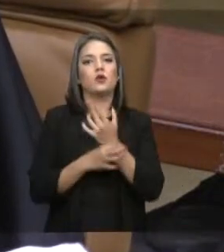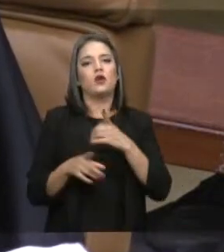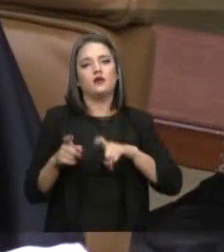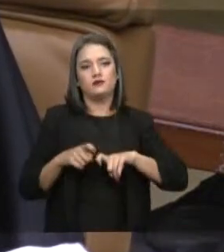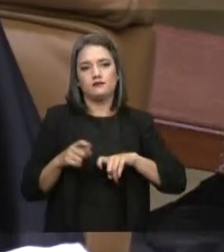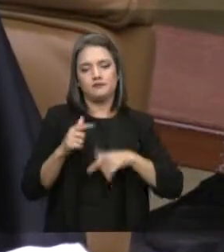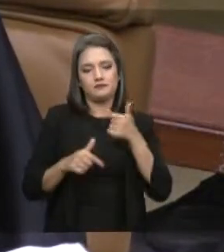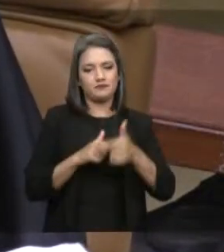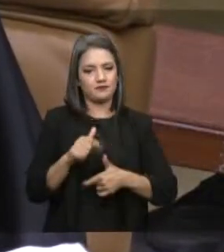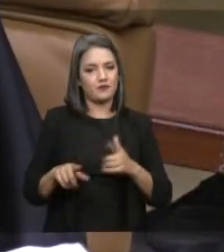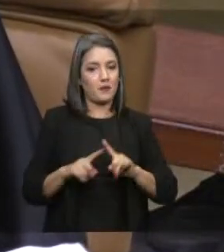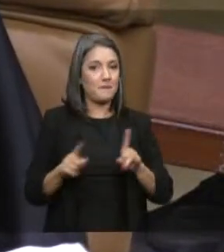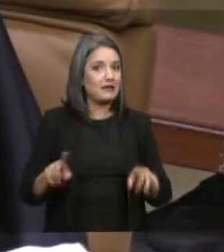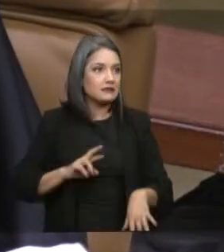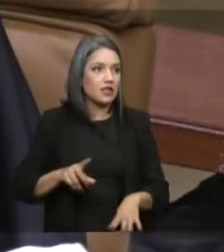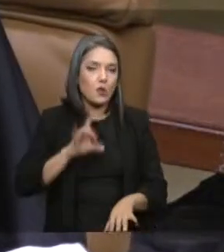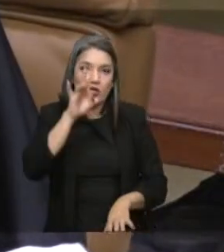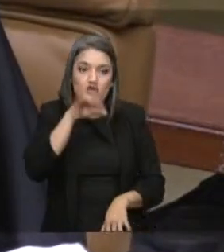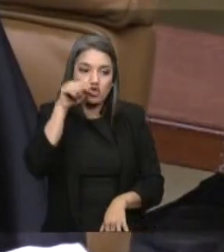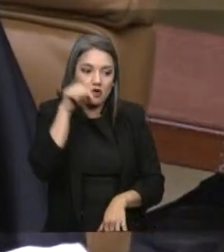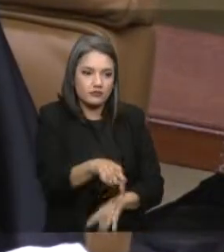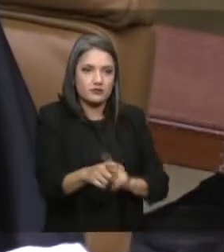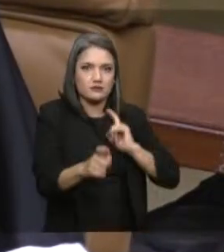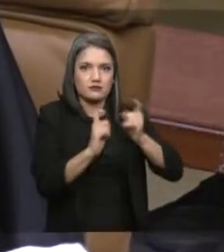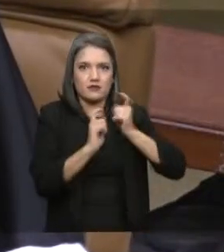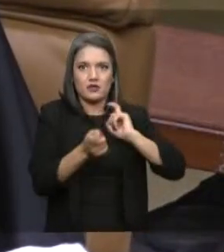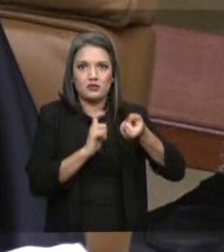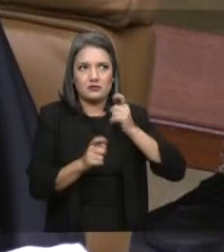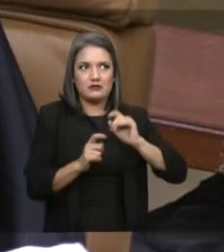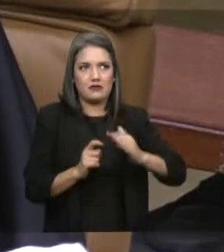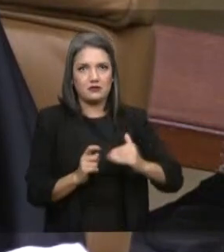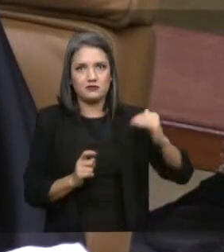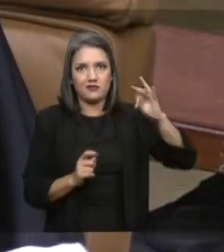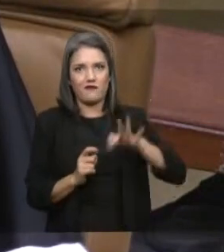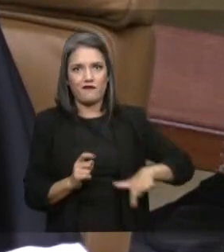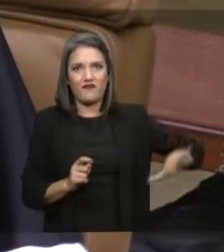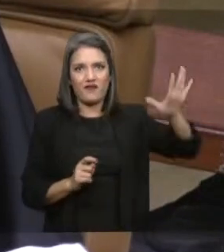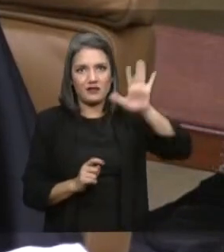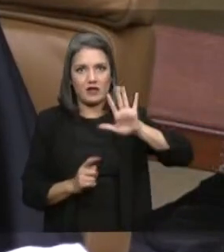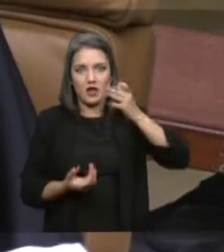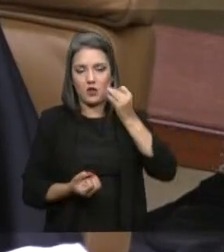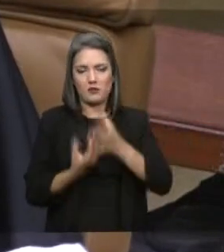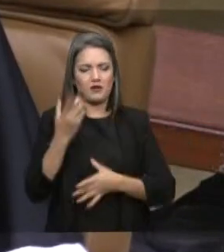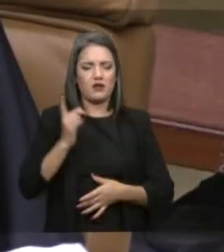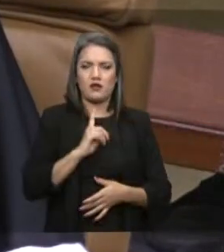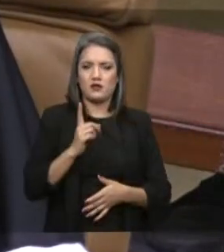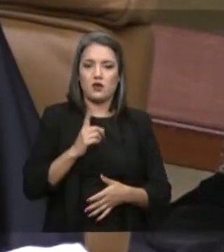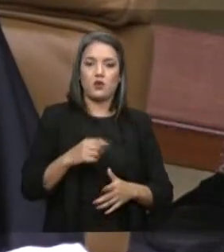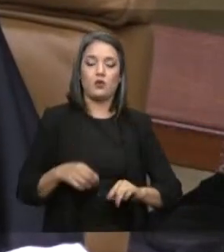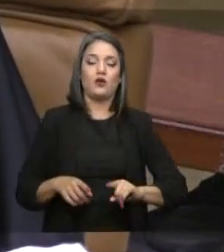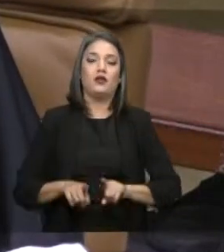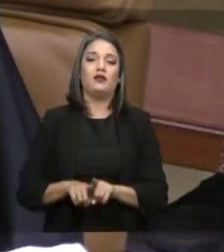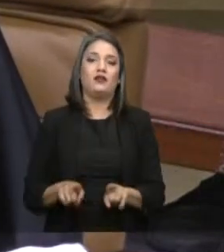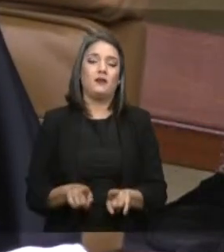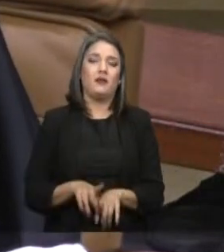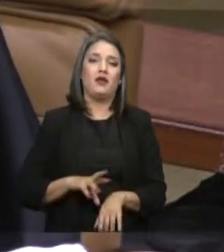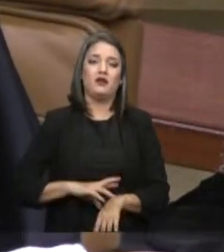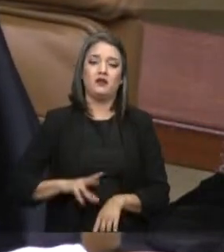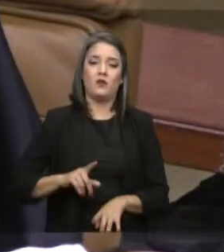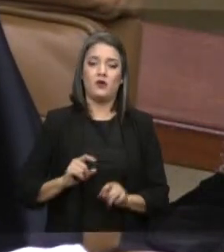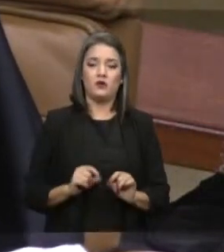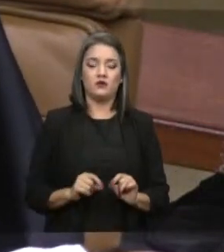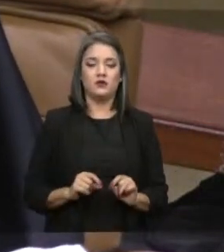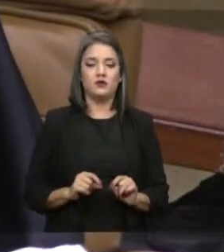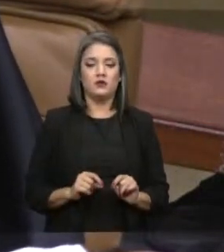há que se falarem reserva da administração para tratar da matéria e tampouco como Alega a parte requerente